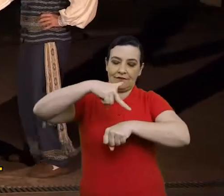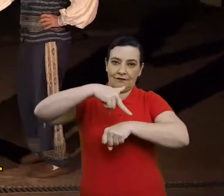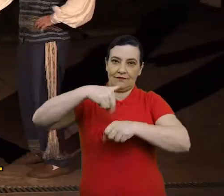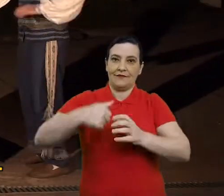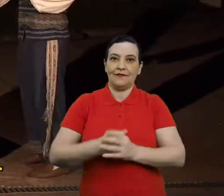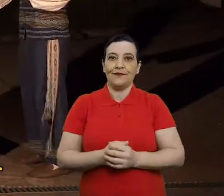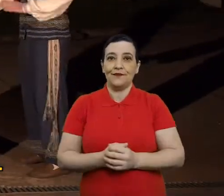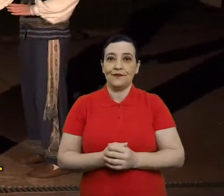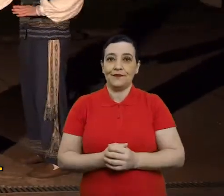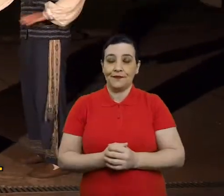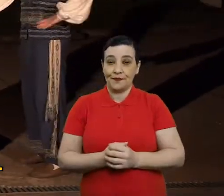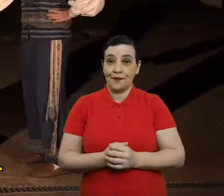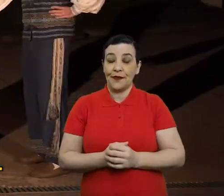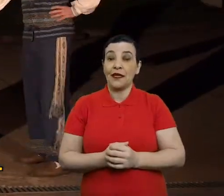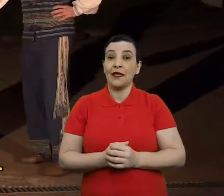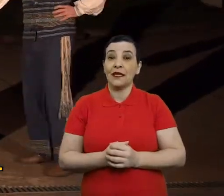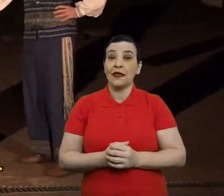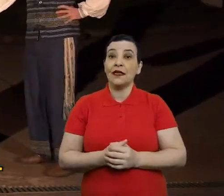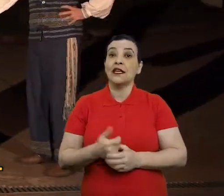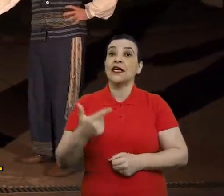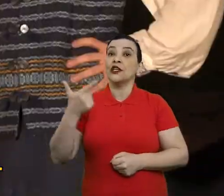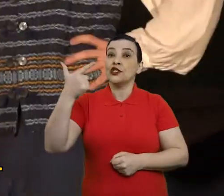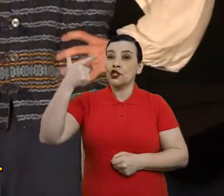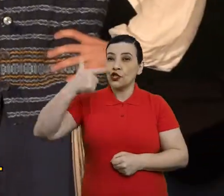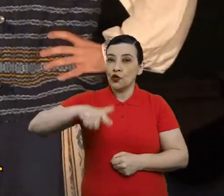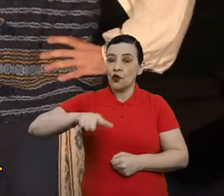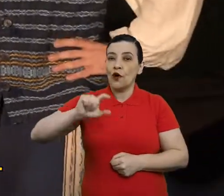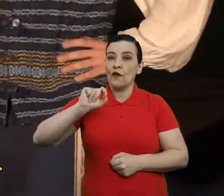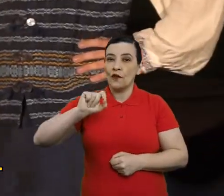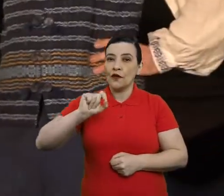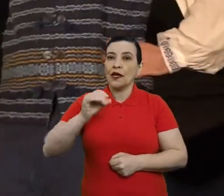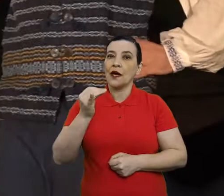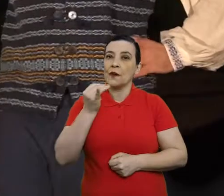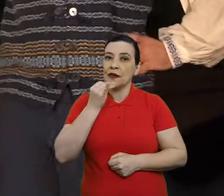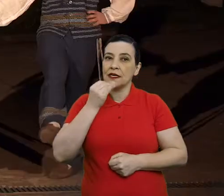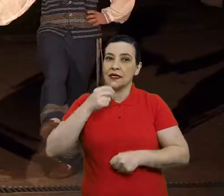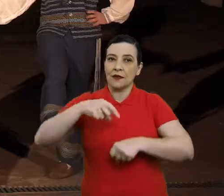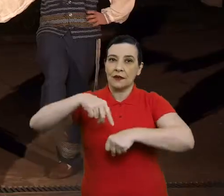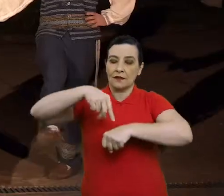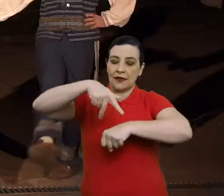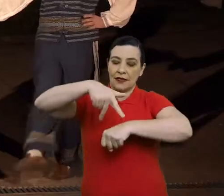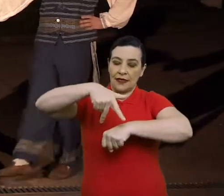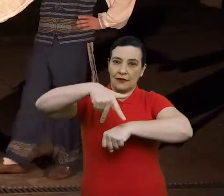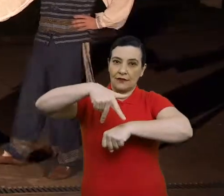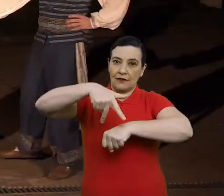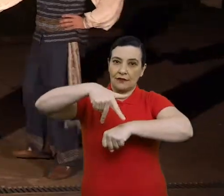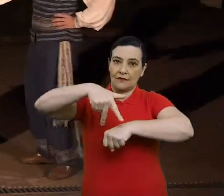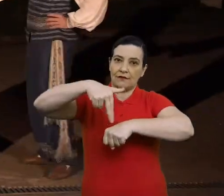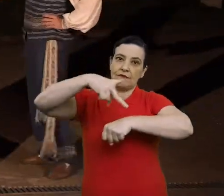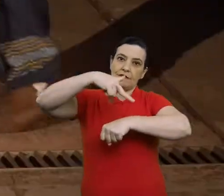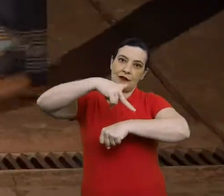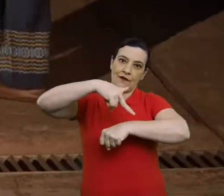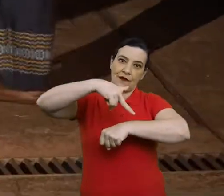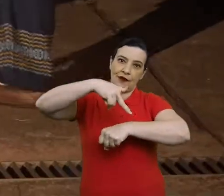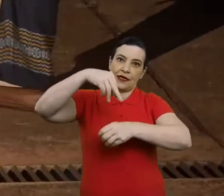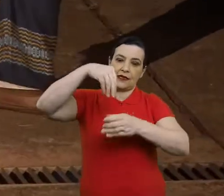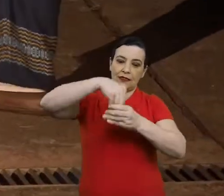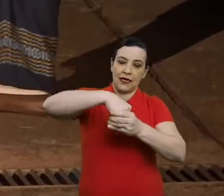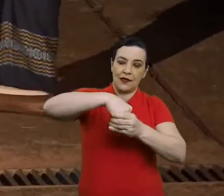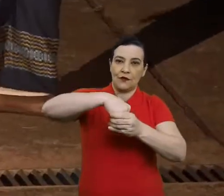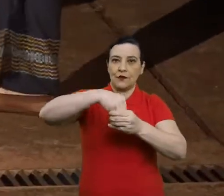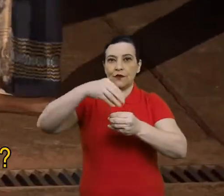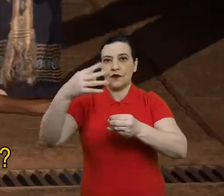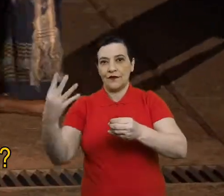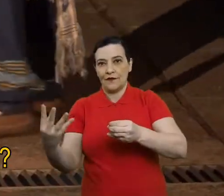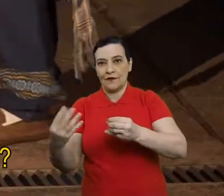gente vai fazer? No lugar, a gente repete só os chutes. Então, um chute para dentro da roda, um chute para fora da